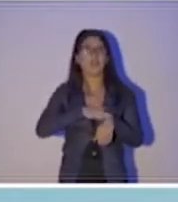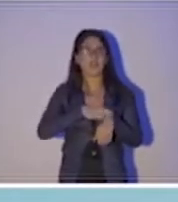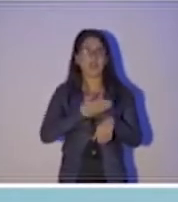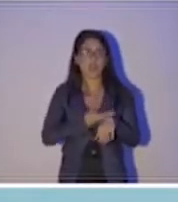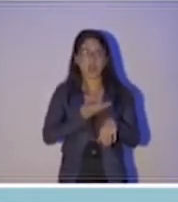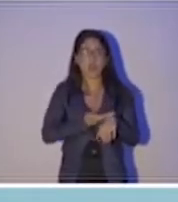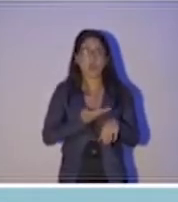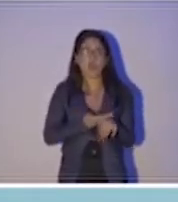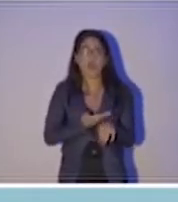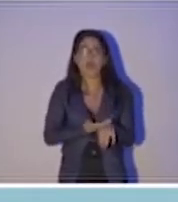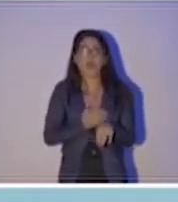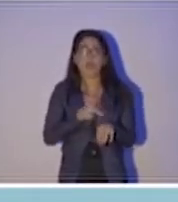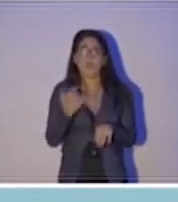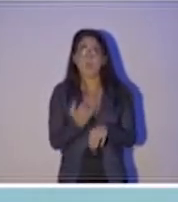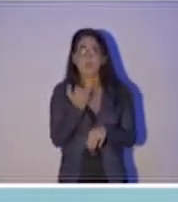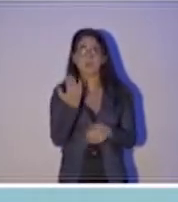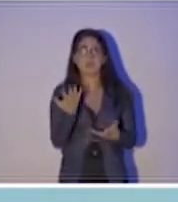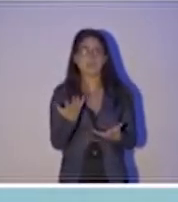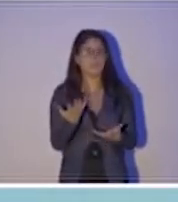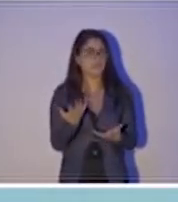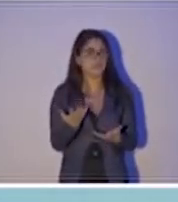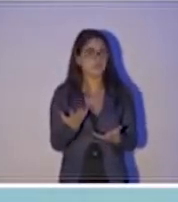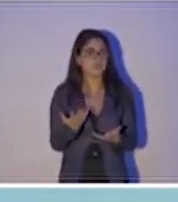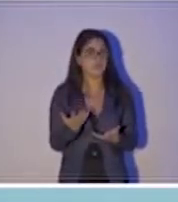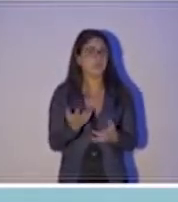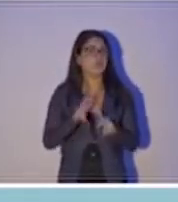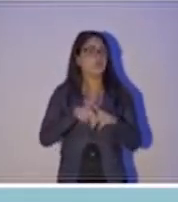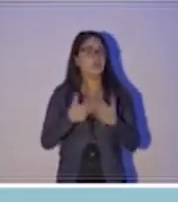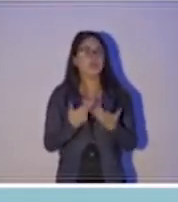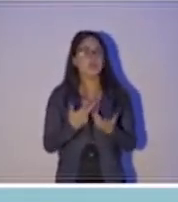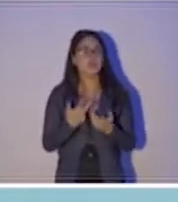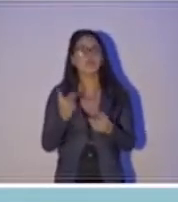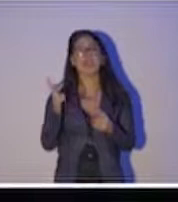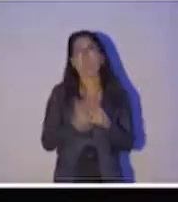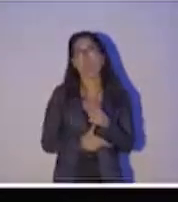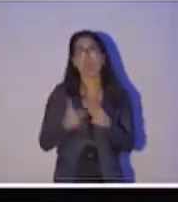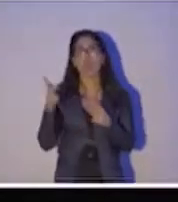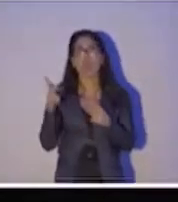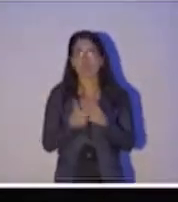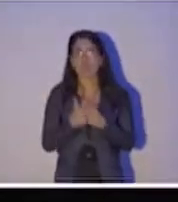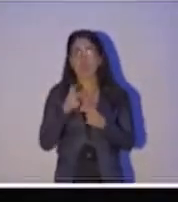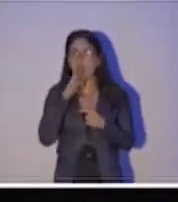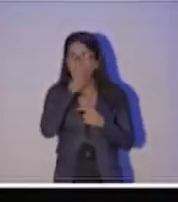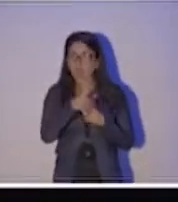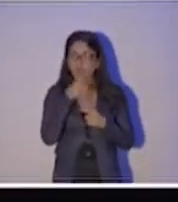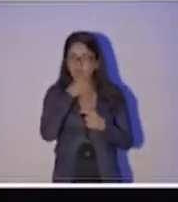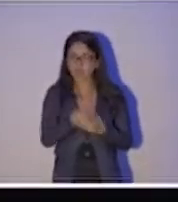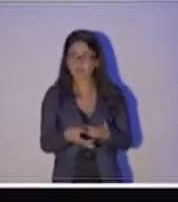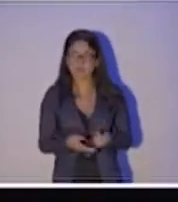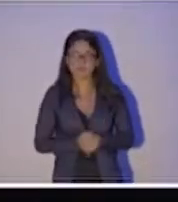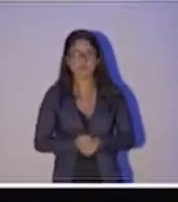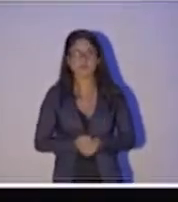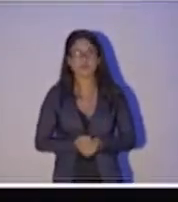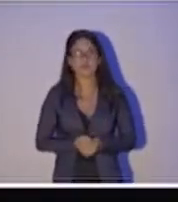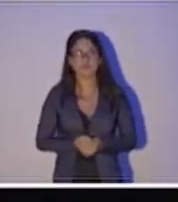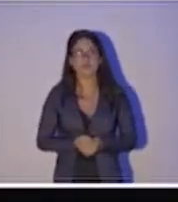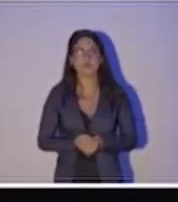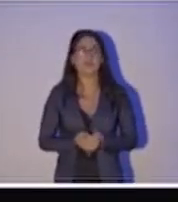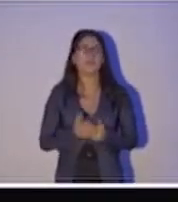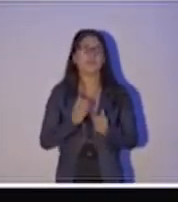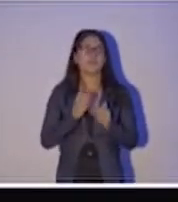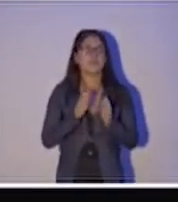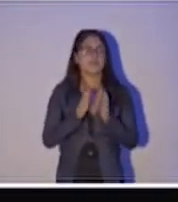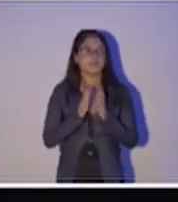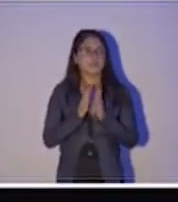prioritário. Por isso que ele pode ser tão frequentemente interrompido. Sim. Eu vou até pedir um pouquinho de silêncio. Agora estou